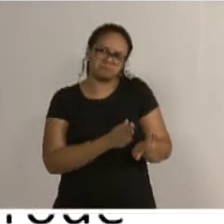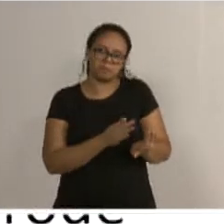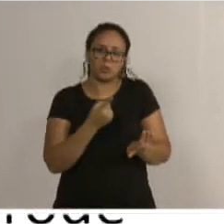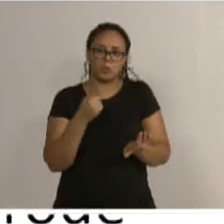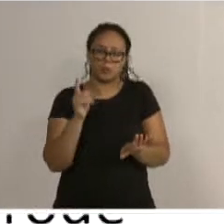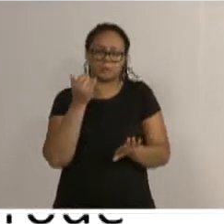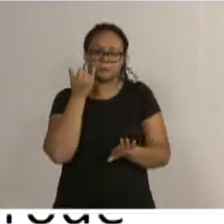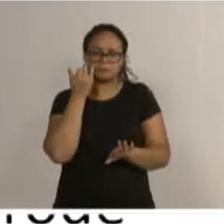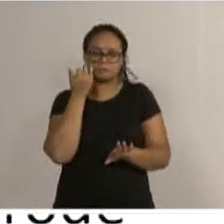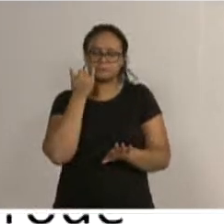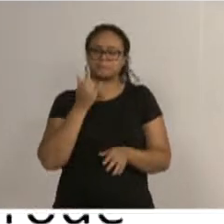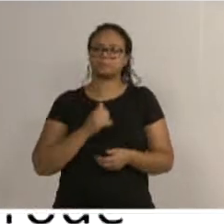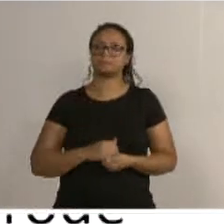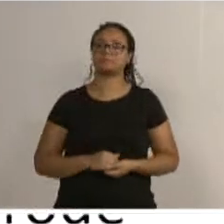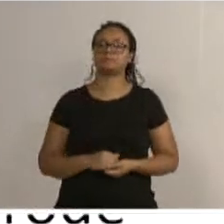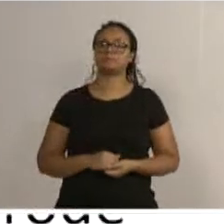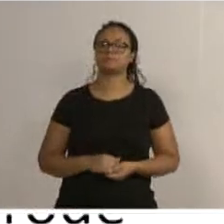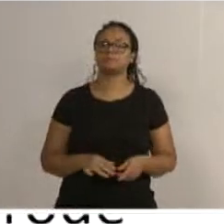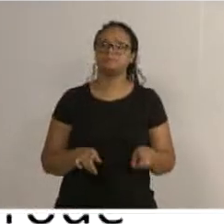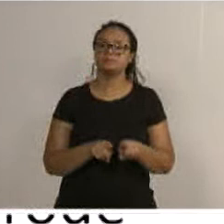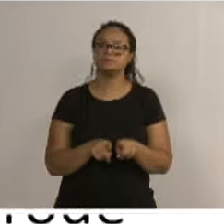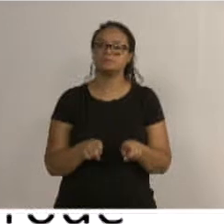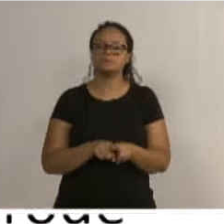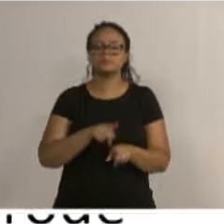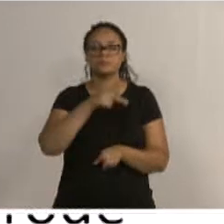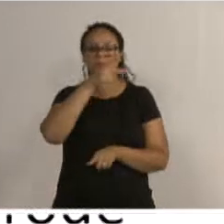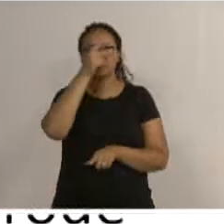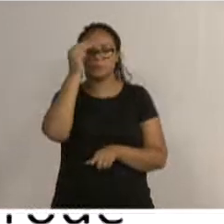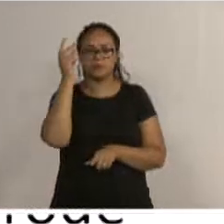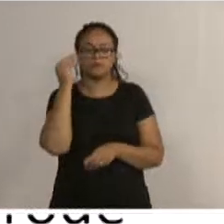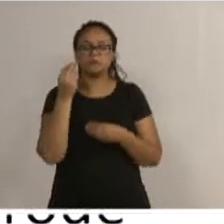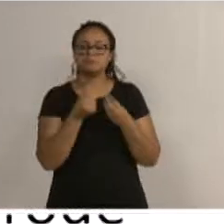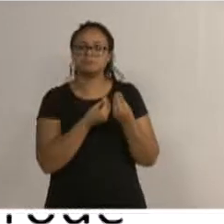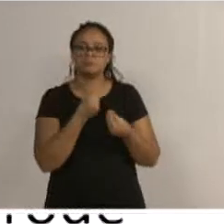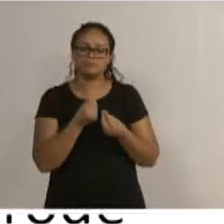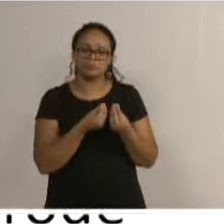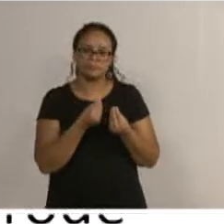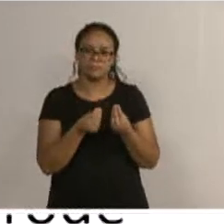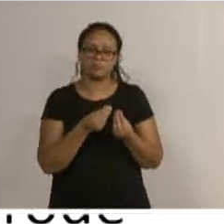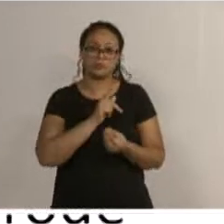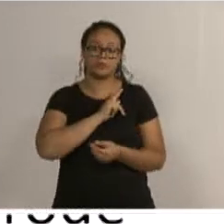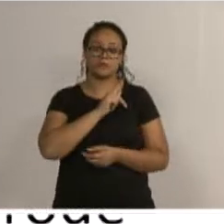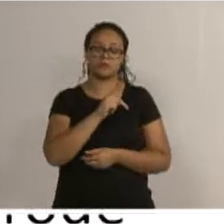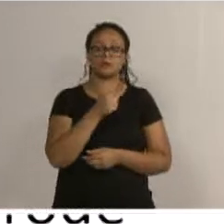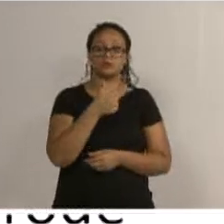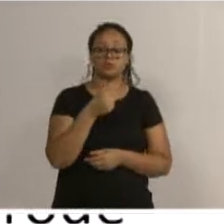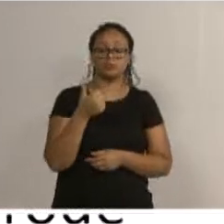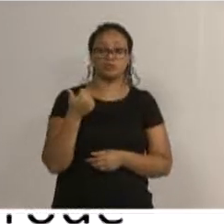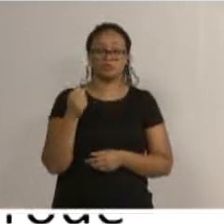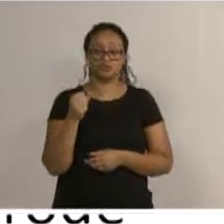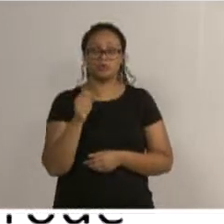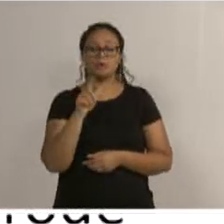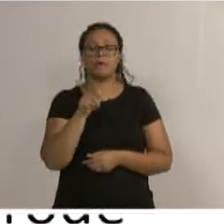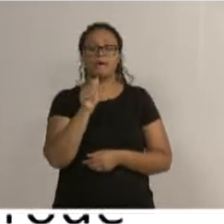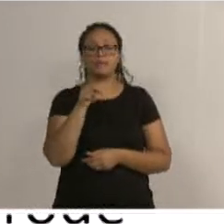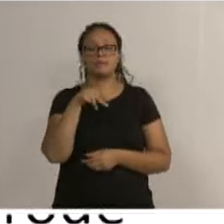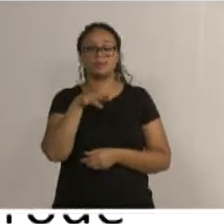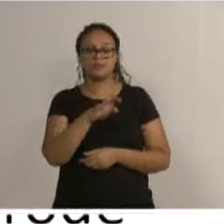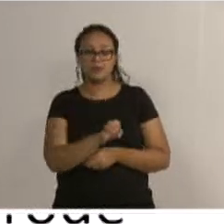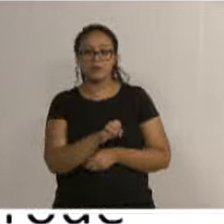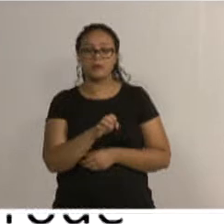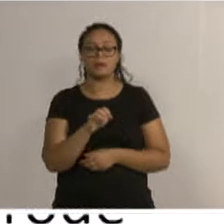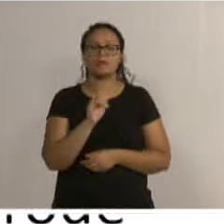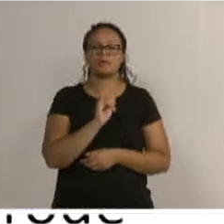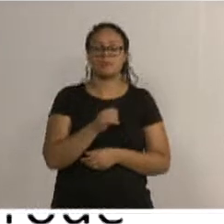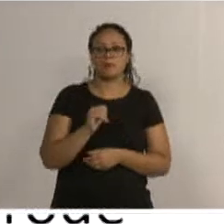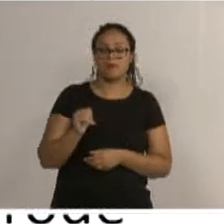momento. A composição dos prefeitos. Hoje o presidente para 2018 é o prefeito André Moser de Indaial, o vice-prefeito